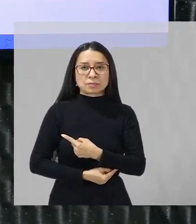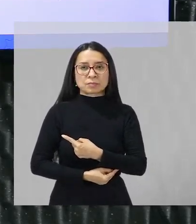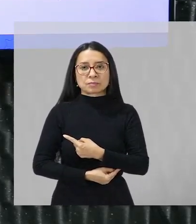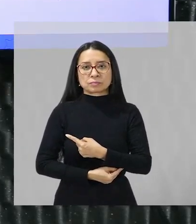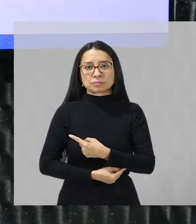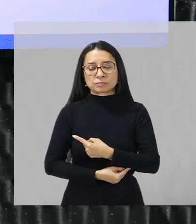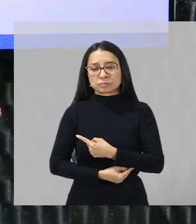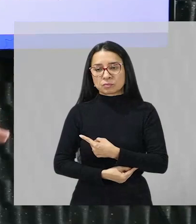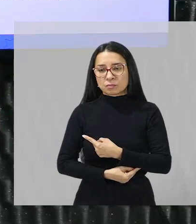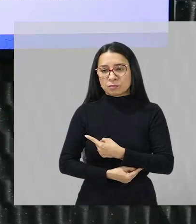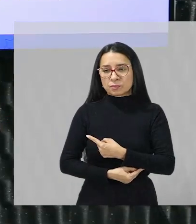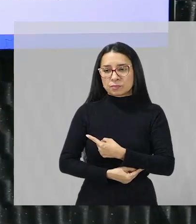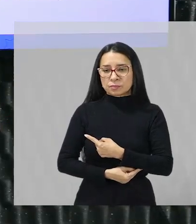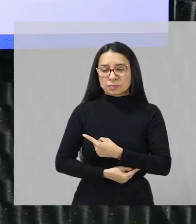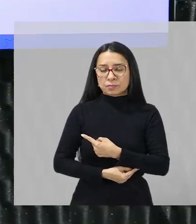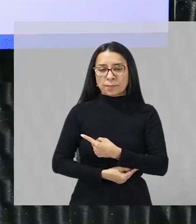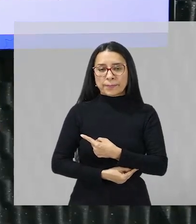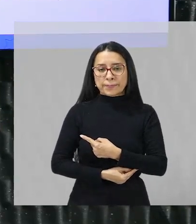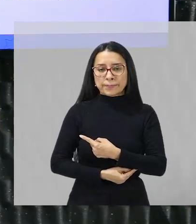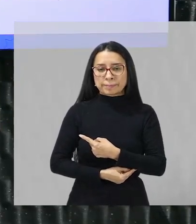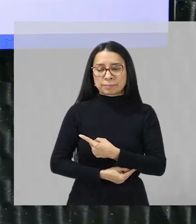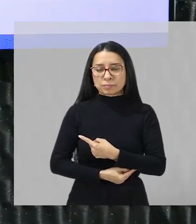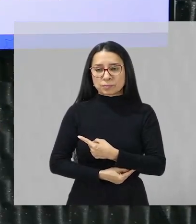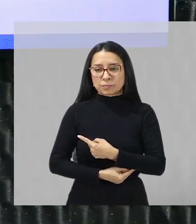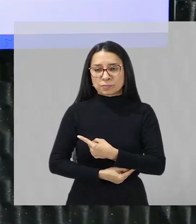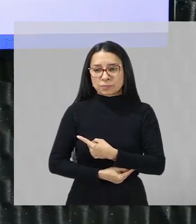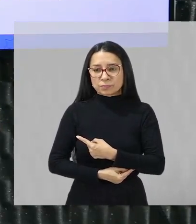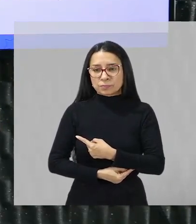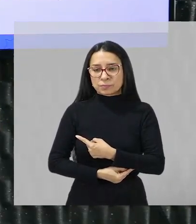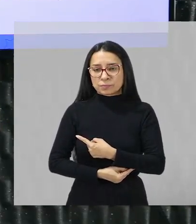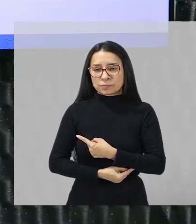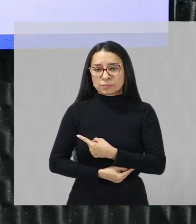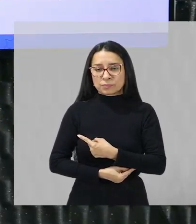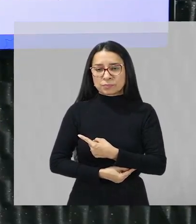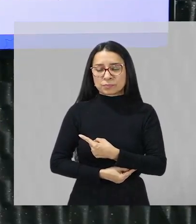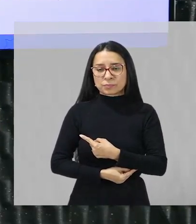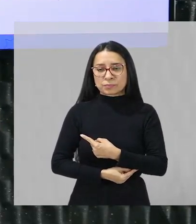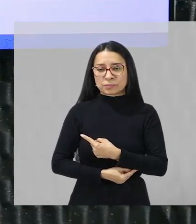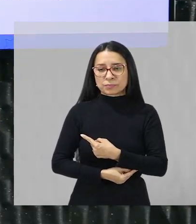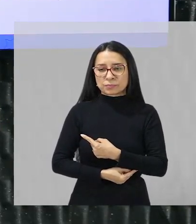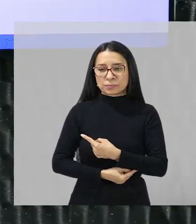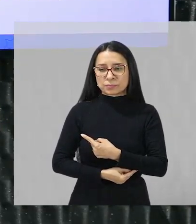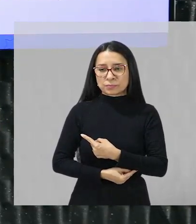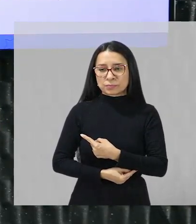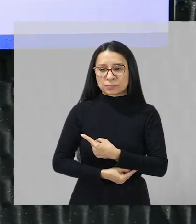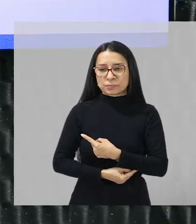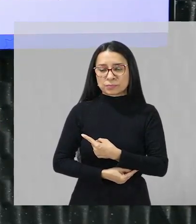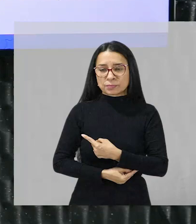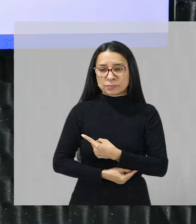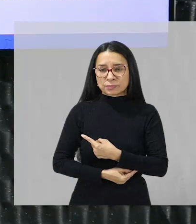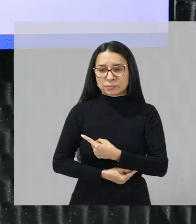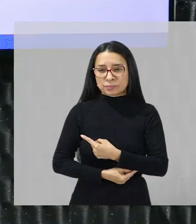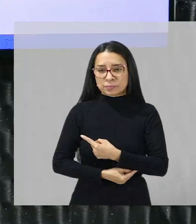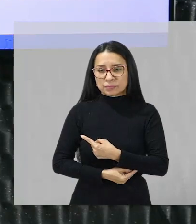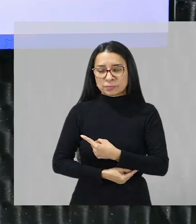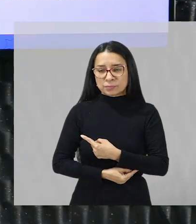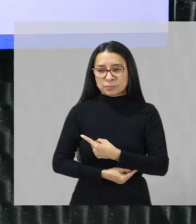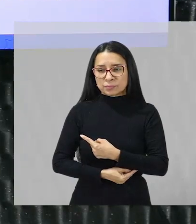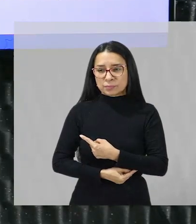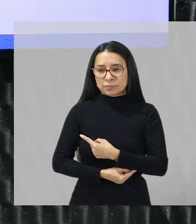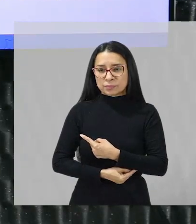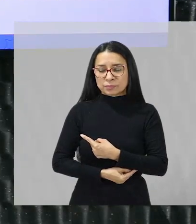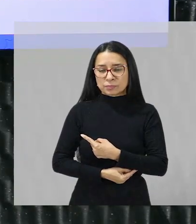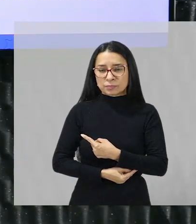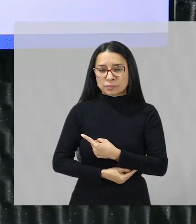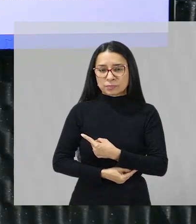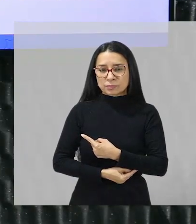seja, todas as mulheres concordam sobre a superioridade masculina. Tu acha que tem isso? Que as mulheres concordam que os homens são superiores?